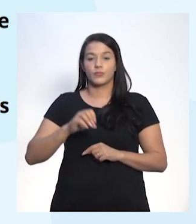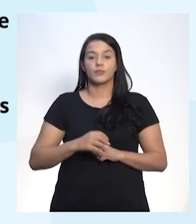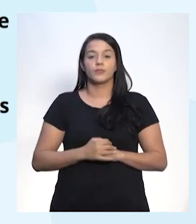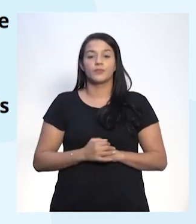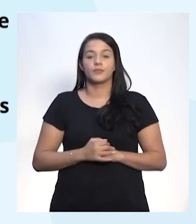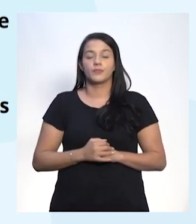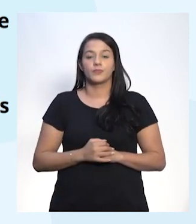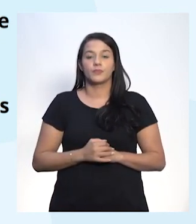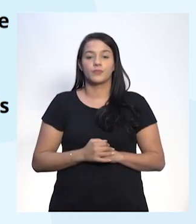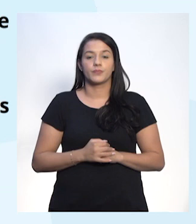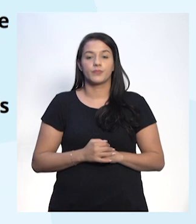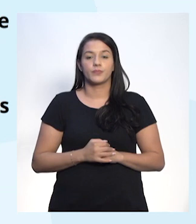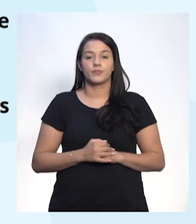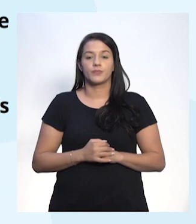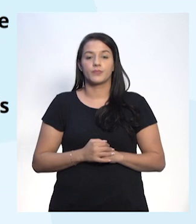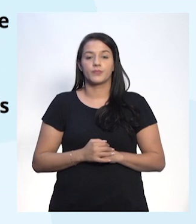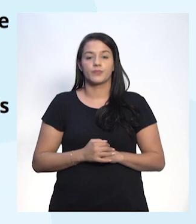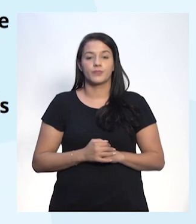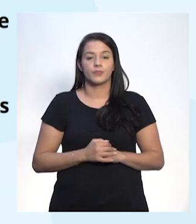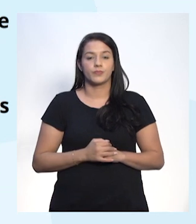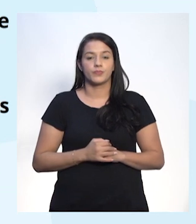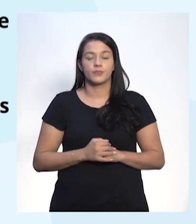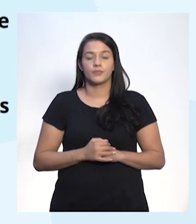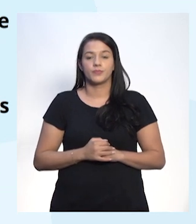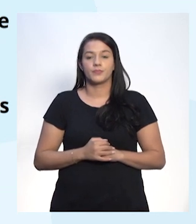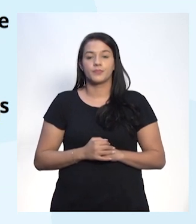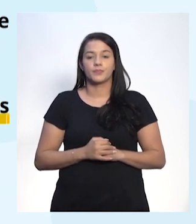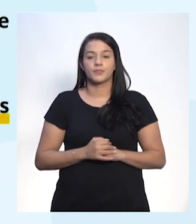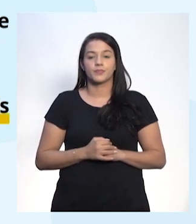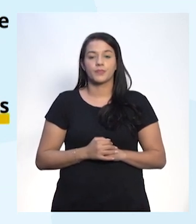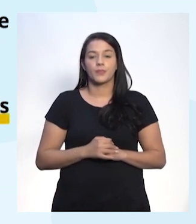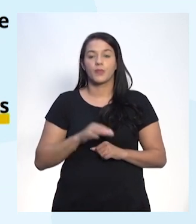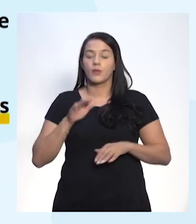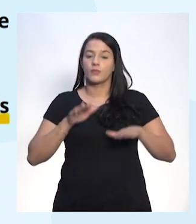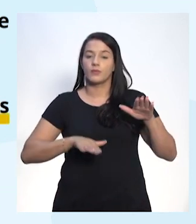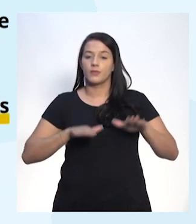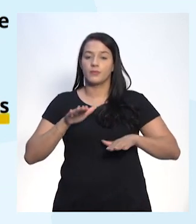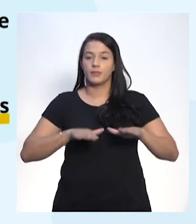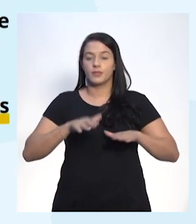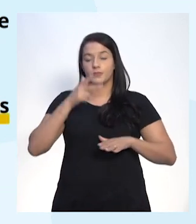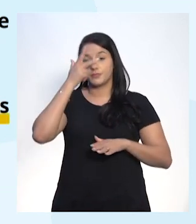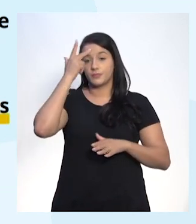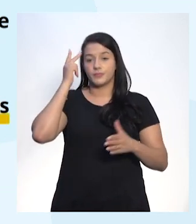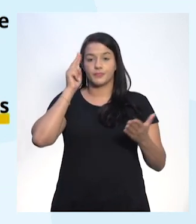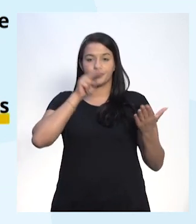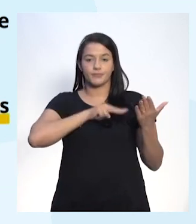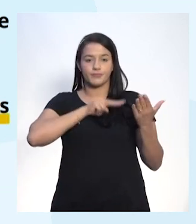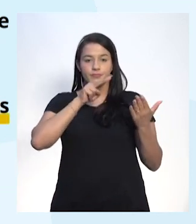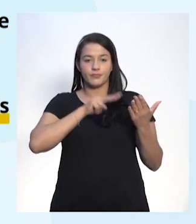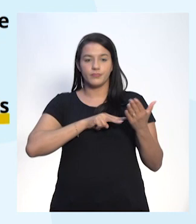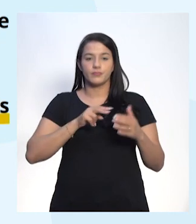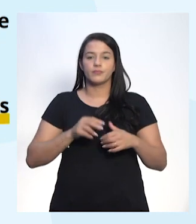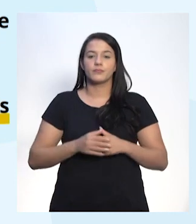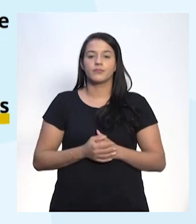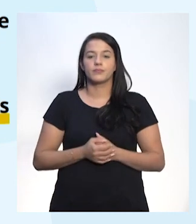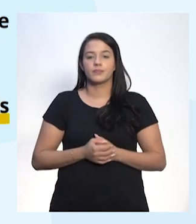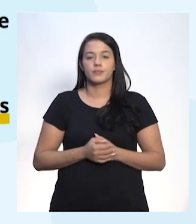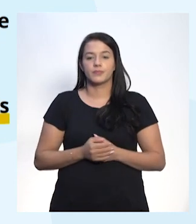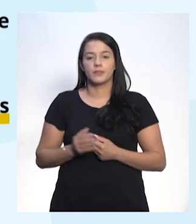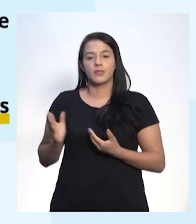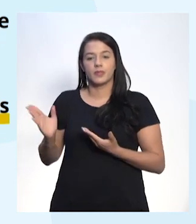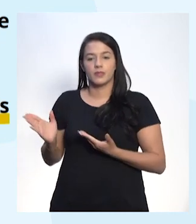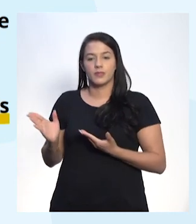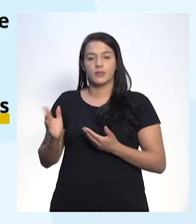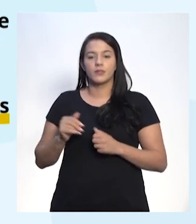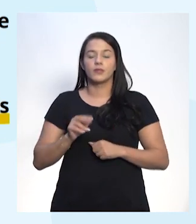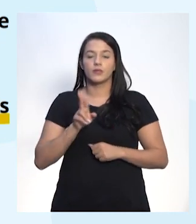aula, so it's up to the reader to decide. Então, depende do leitor, it's up to the reader to decide. It's up to. Então, tem